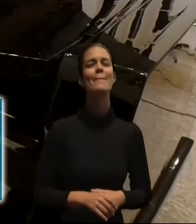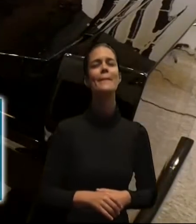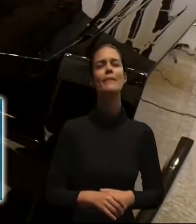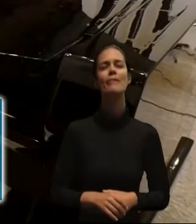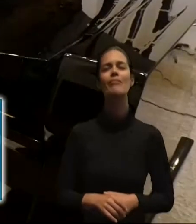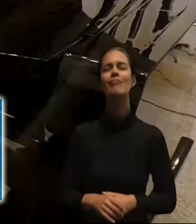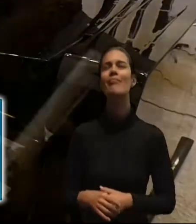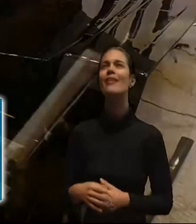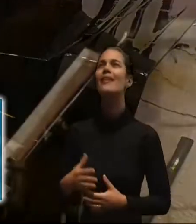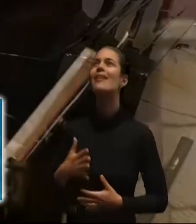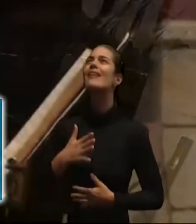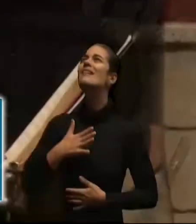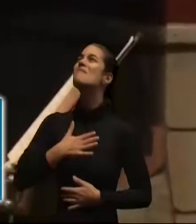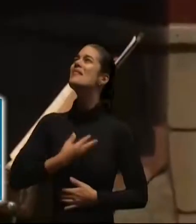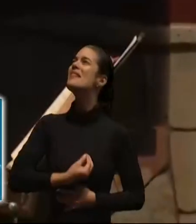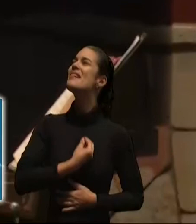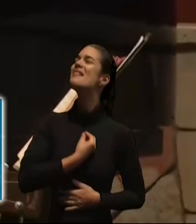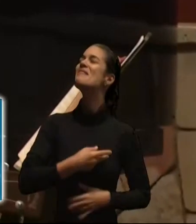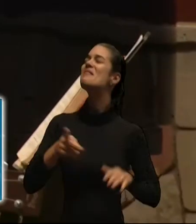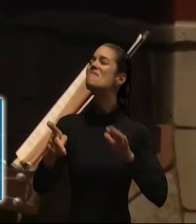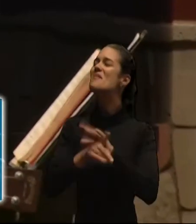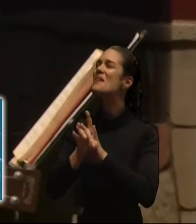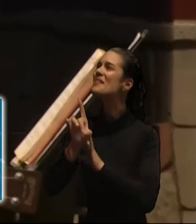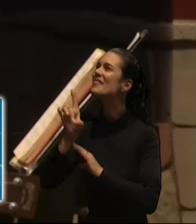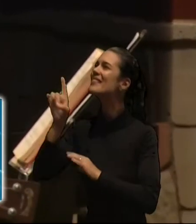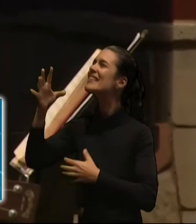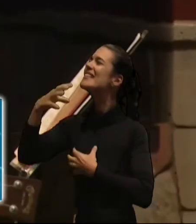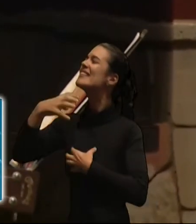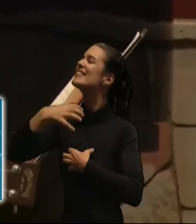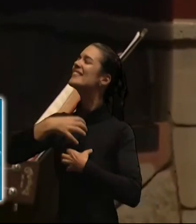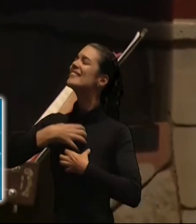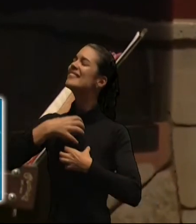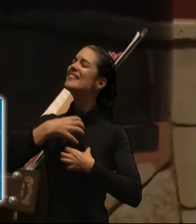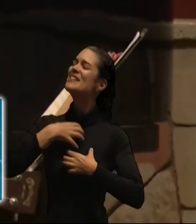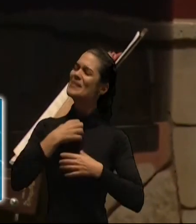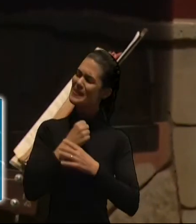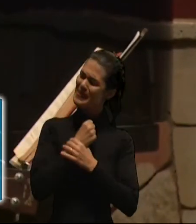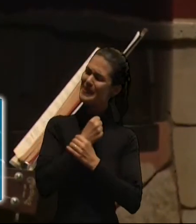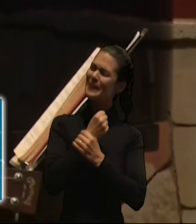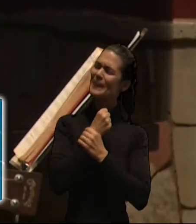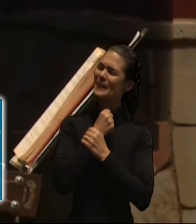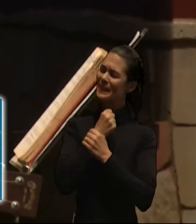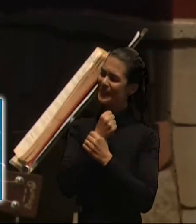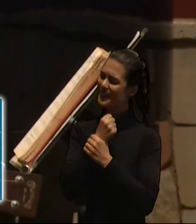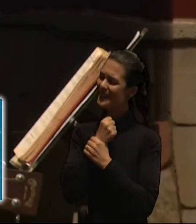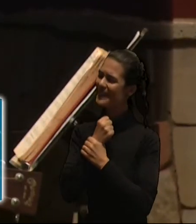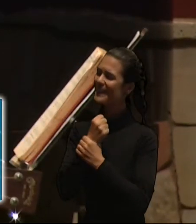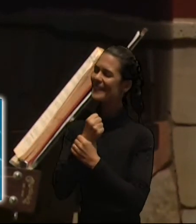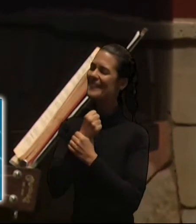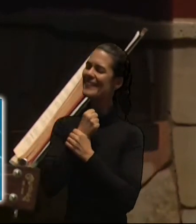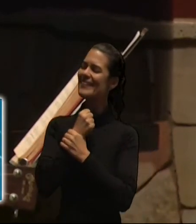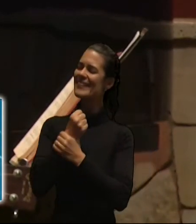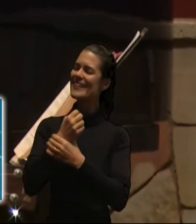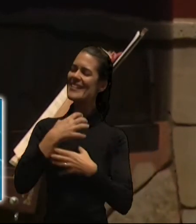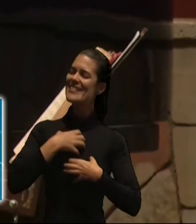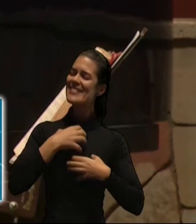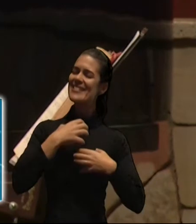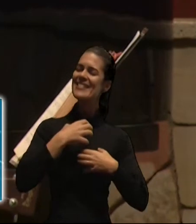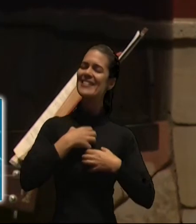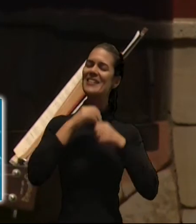Que segurança sou de Jesus, eu já desfruto as bênçãos